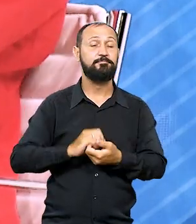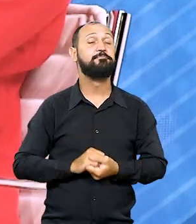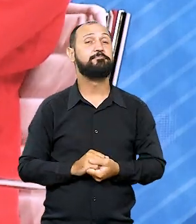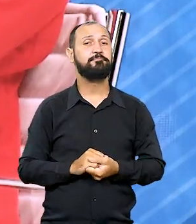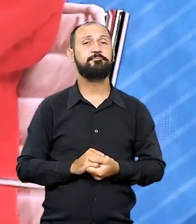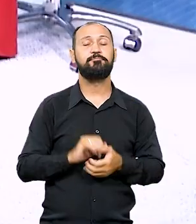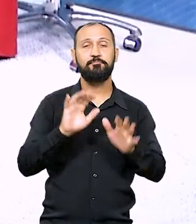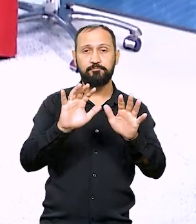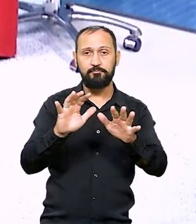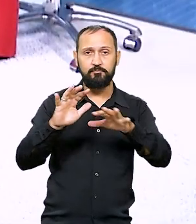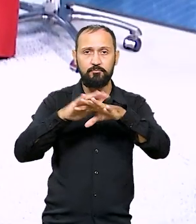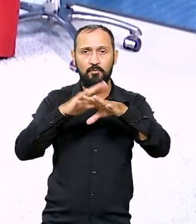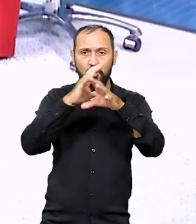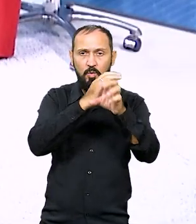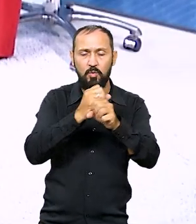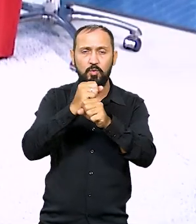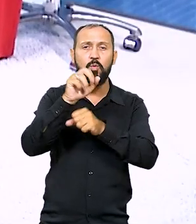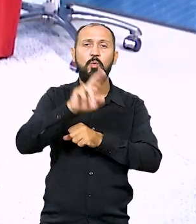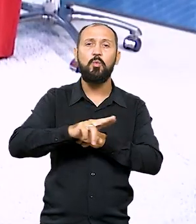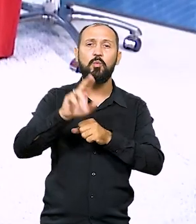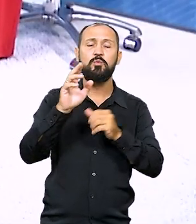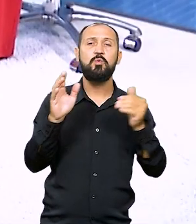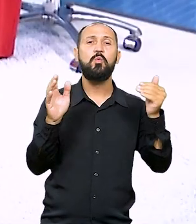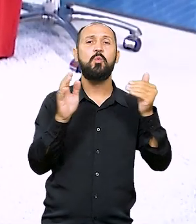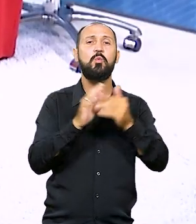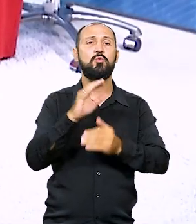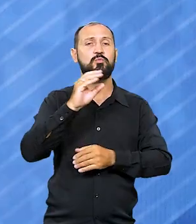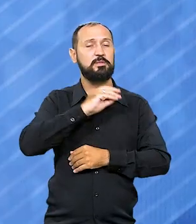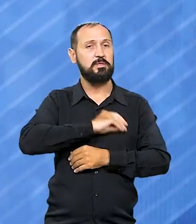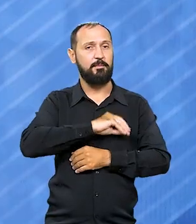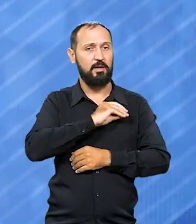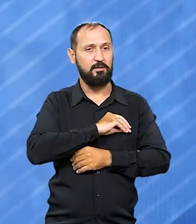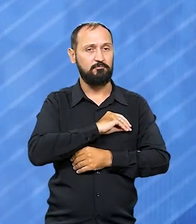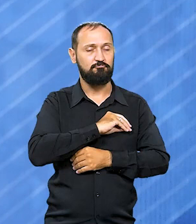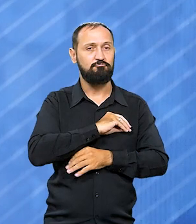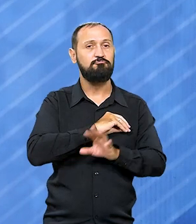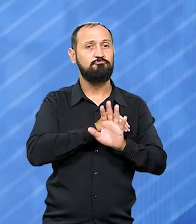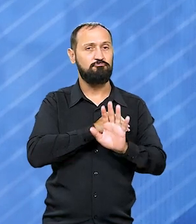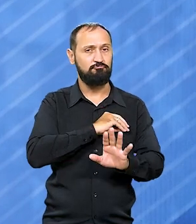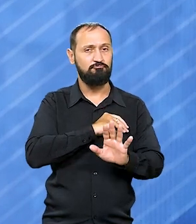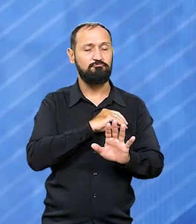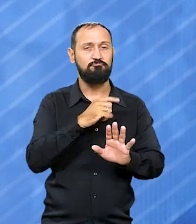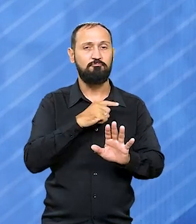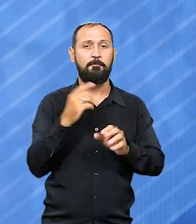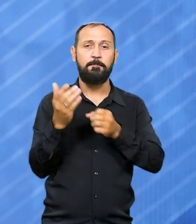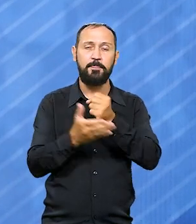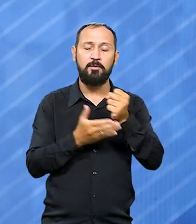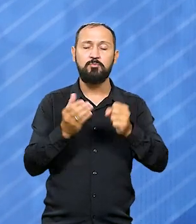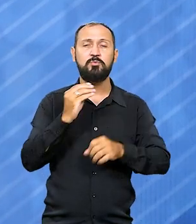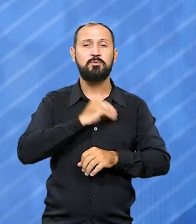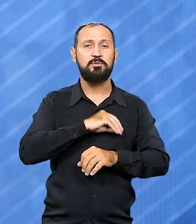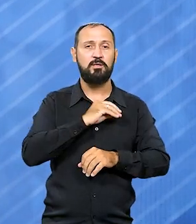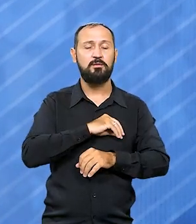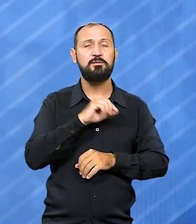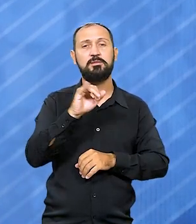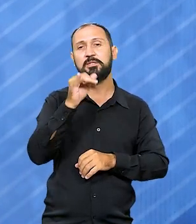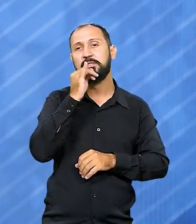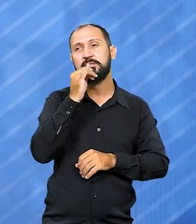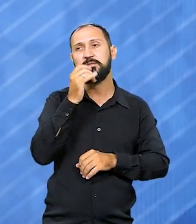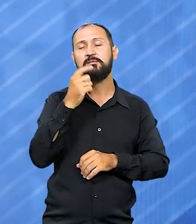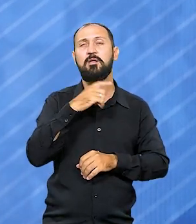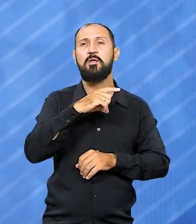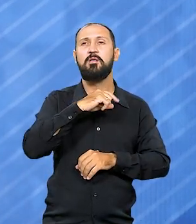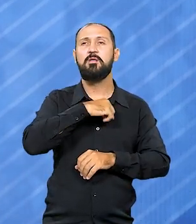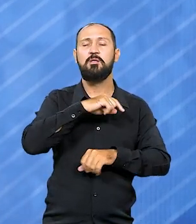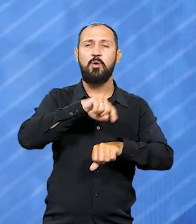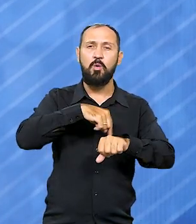esse cálculo? O cálculo é feito utilizando a última remuneração do trabalhador. Então, com base na última